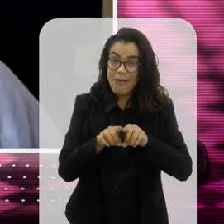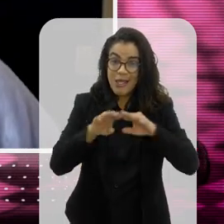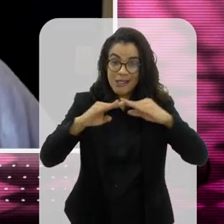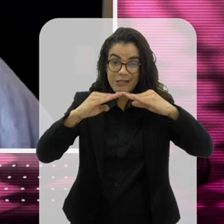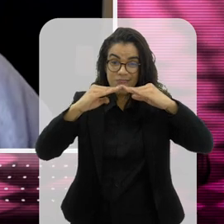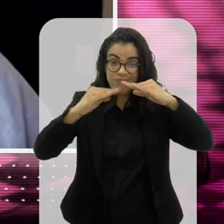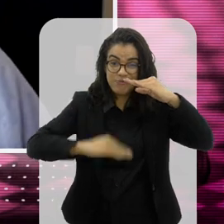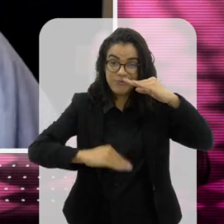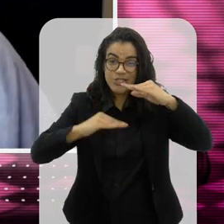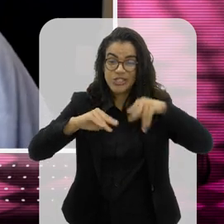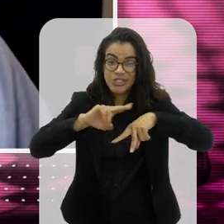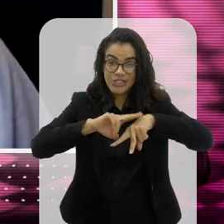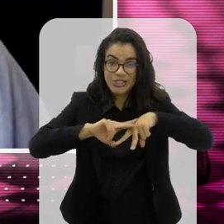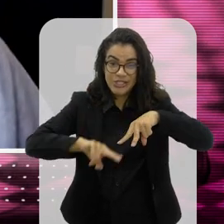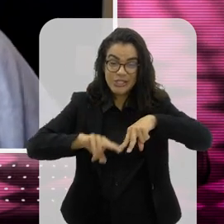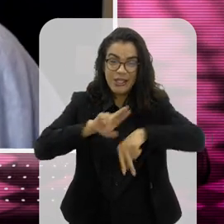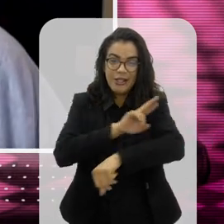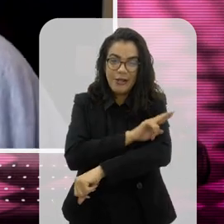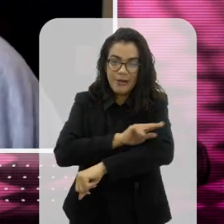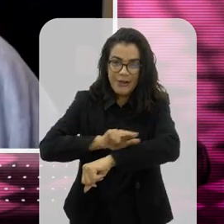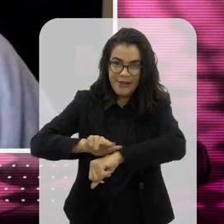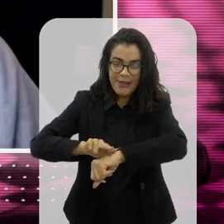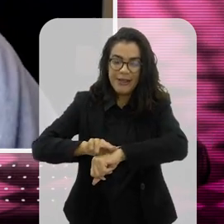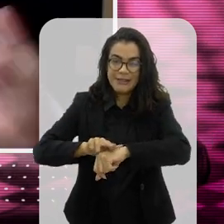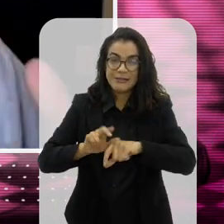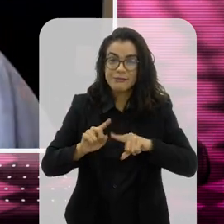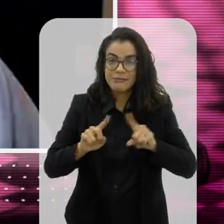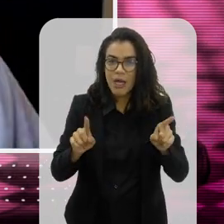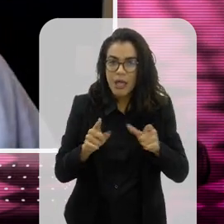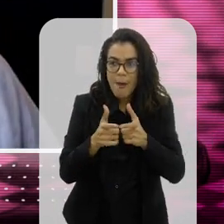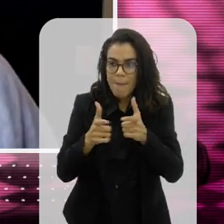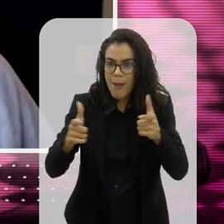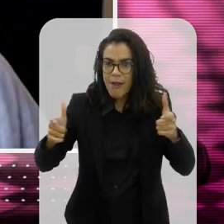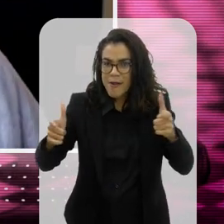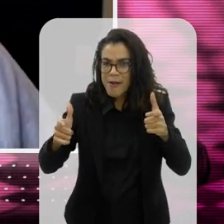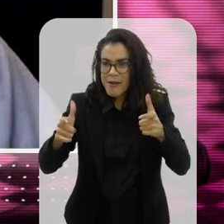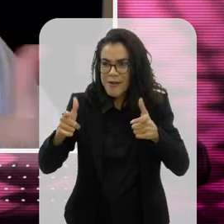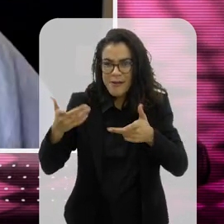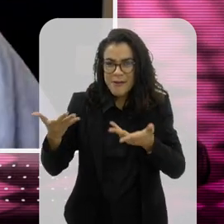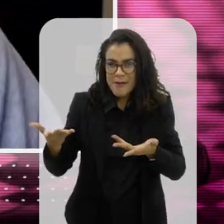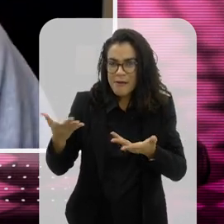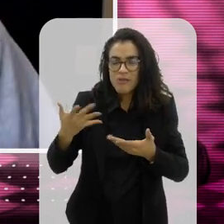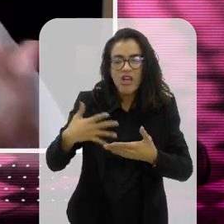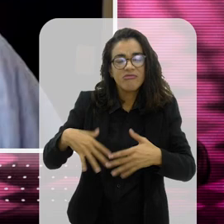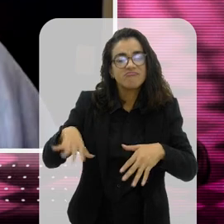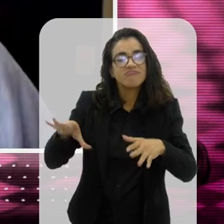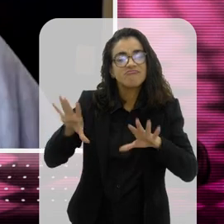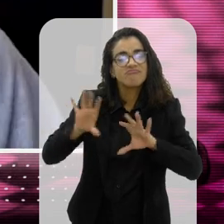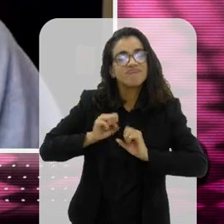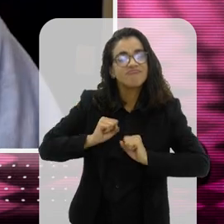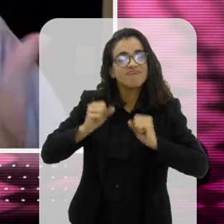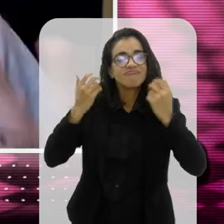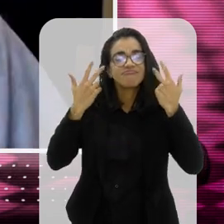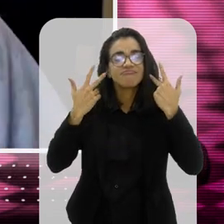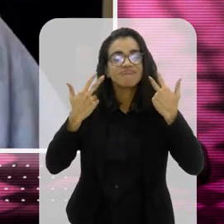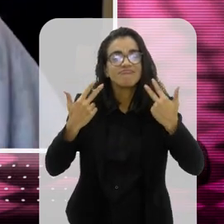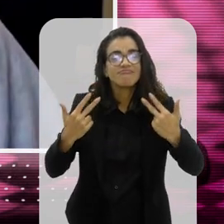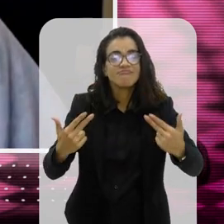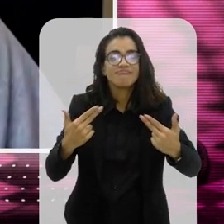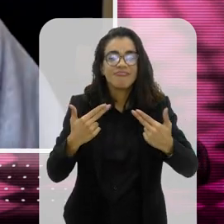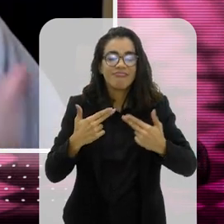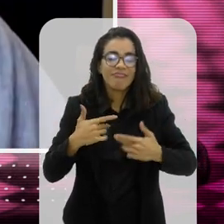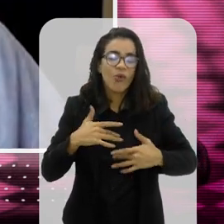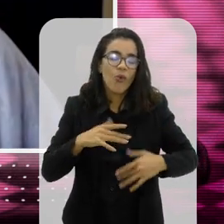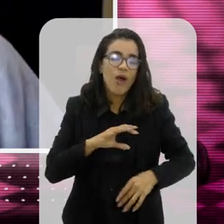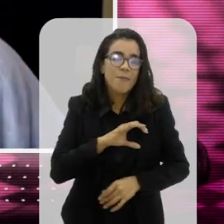agravante de desigualdade de gênero e raça no Brasil. Mas para muita gente ainda é totalmente, como a gente falou, naturalizado. Você faz